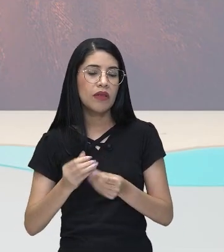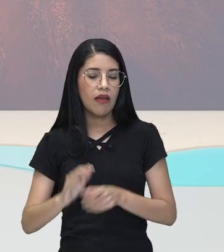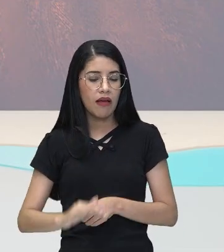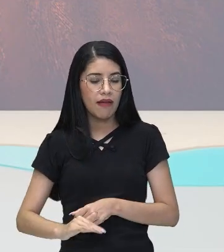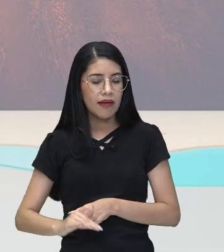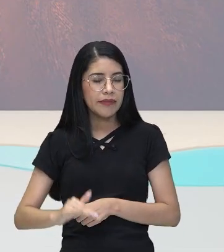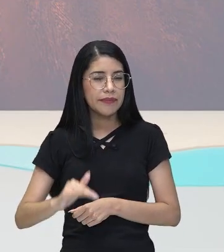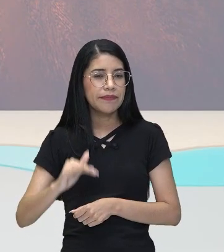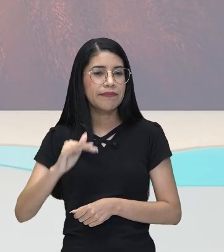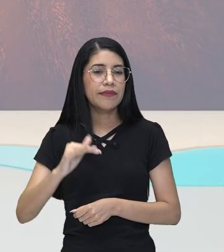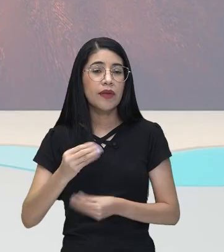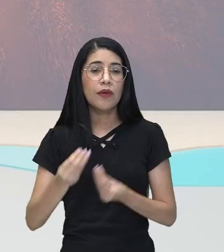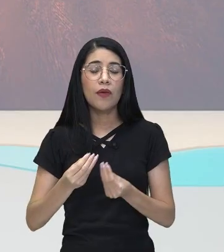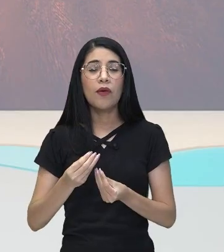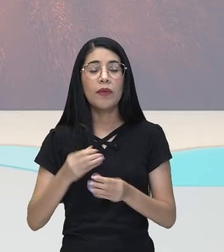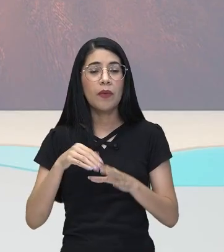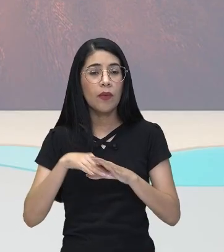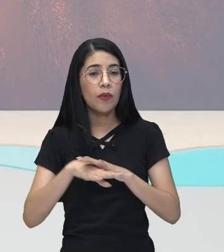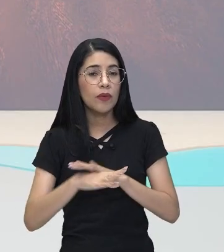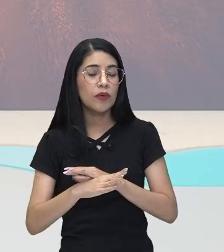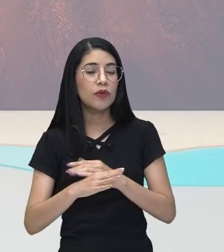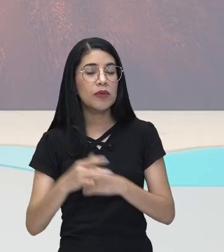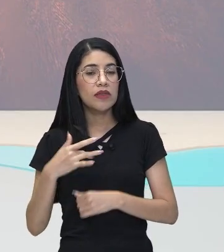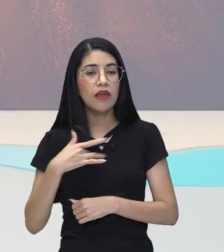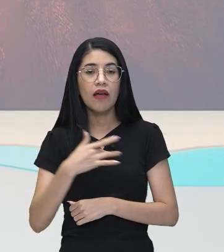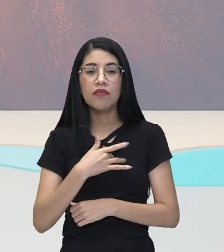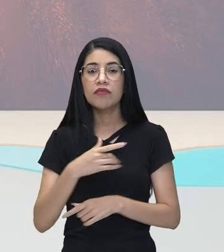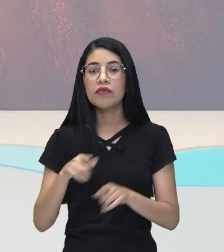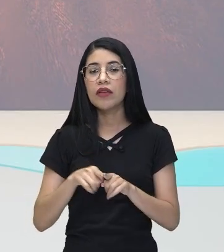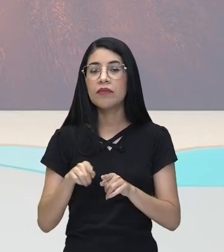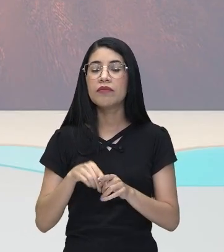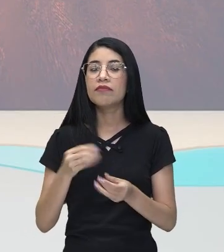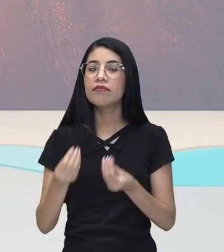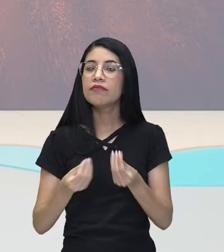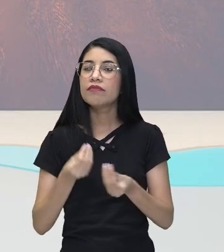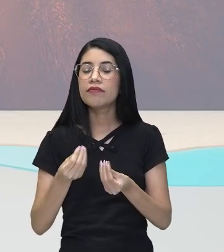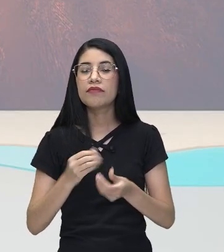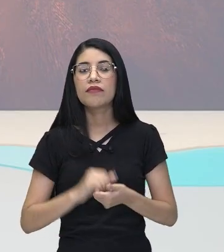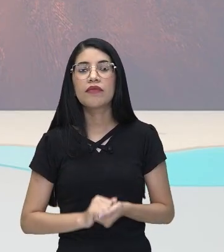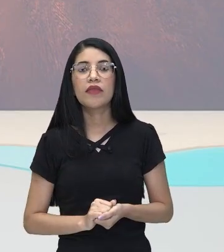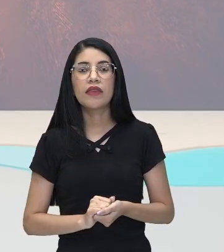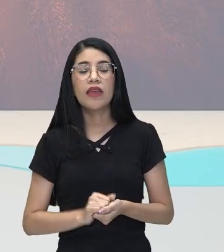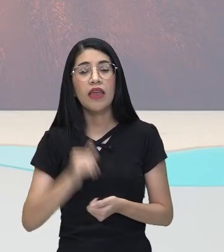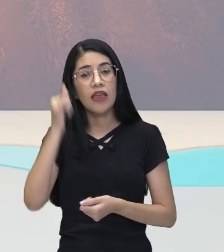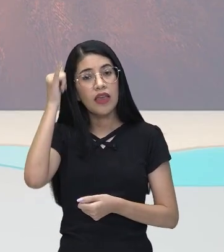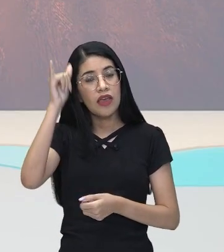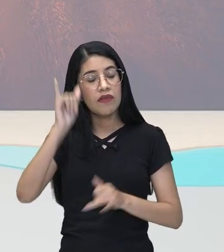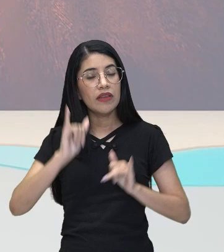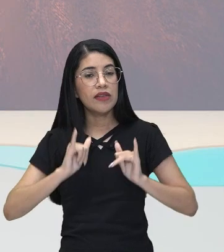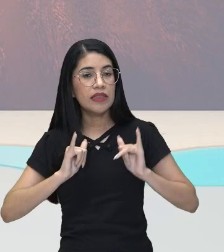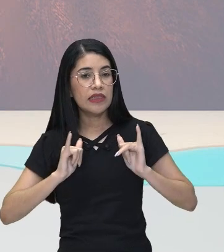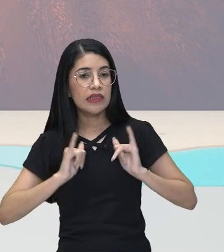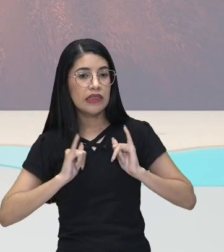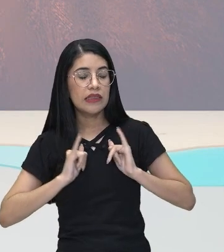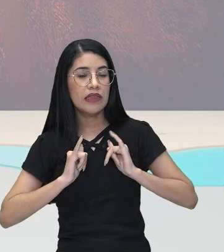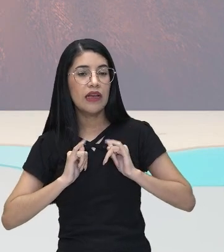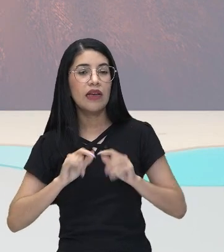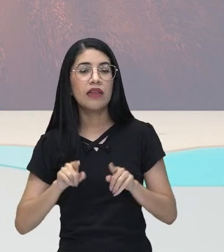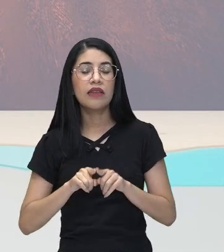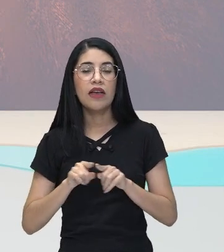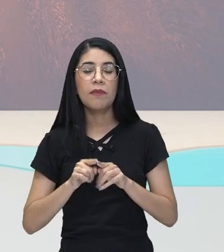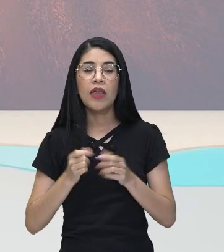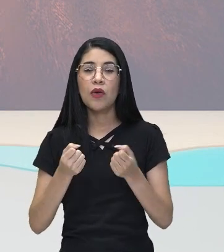infância, através de hábitos saudáveis de vida como, tá aí, ó, combater o sedentarismo, né?